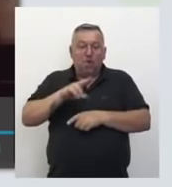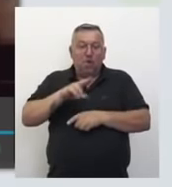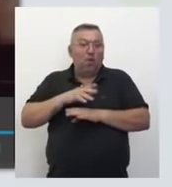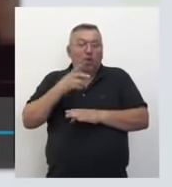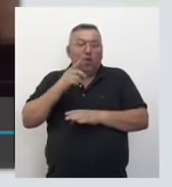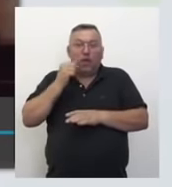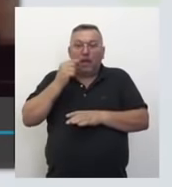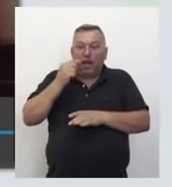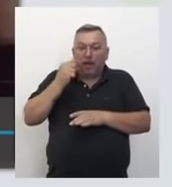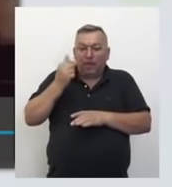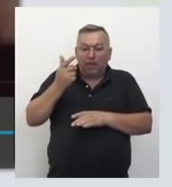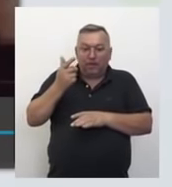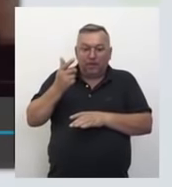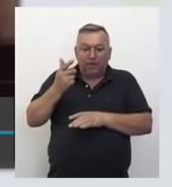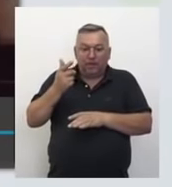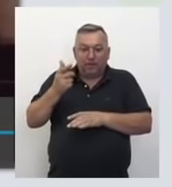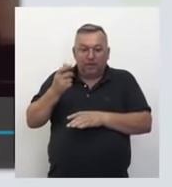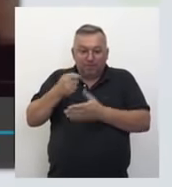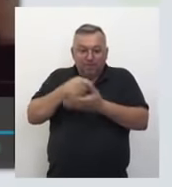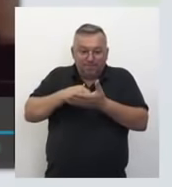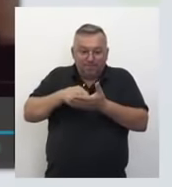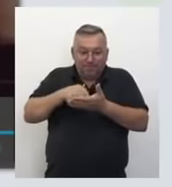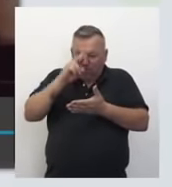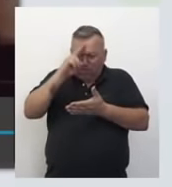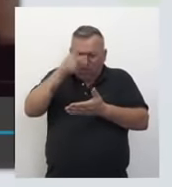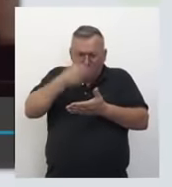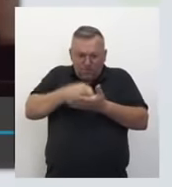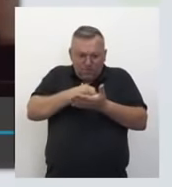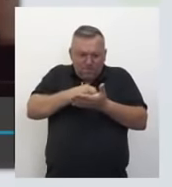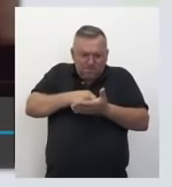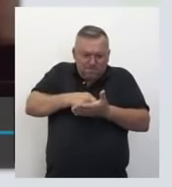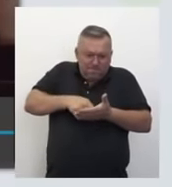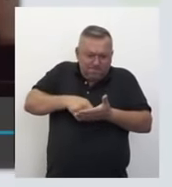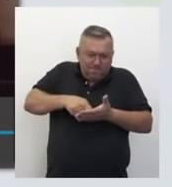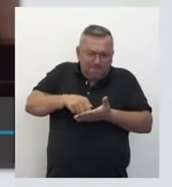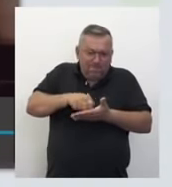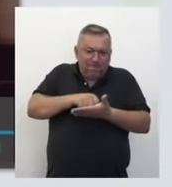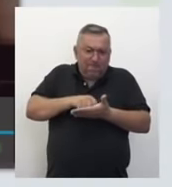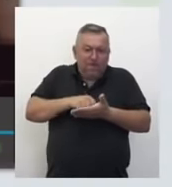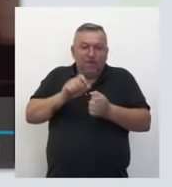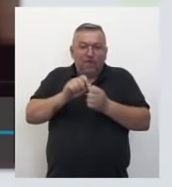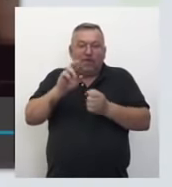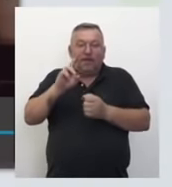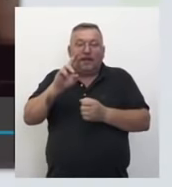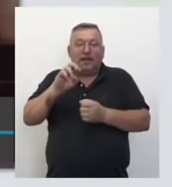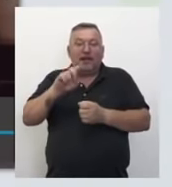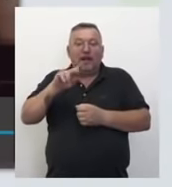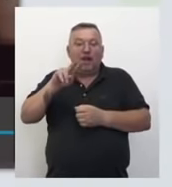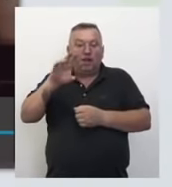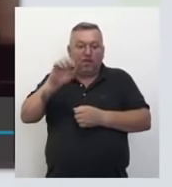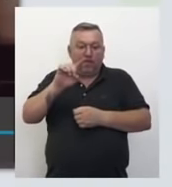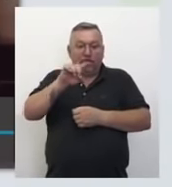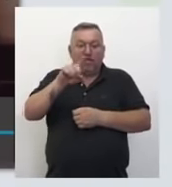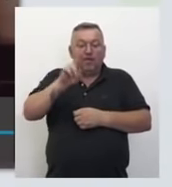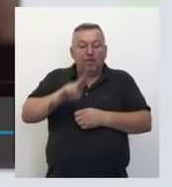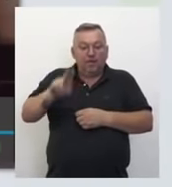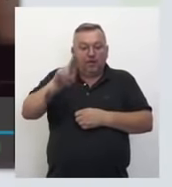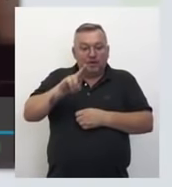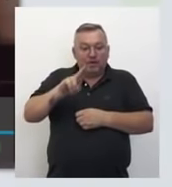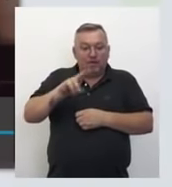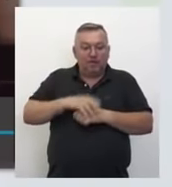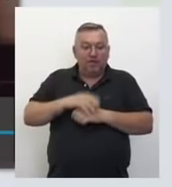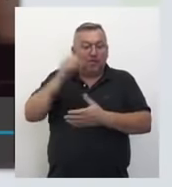né, para escrever com bastante força nele, você acaba fazendo vincos. E aí isso daqui pode ser usado como uma espécie